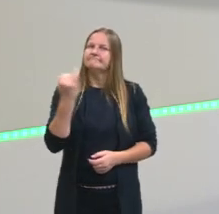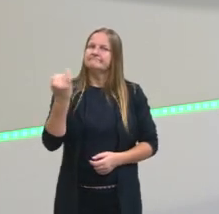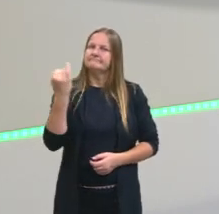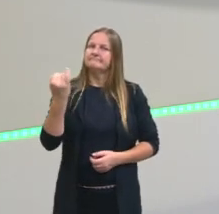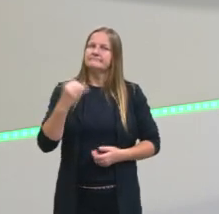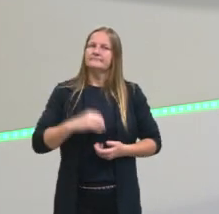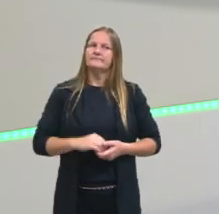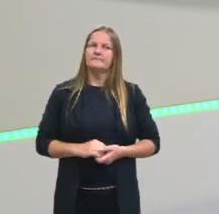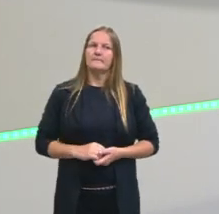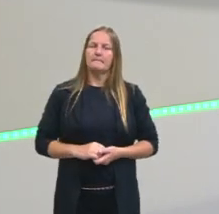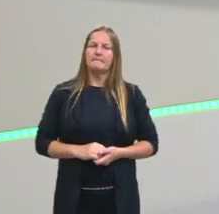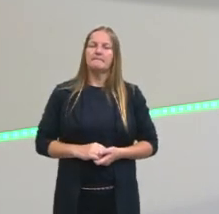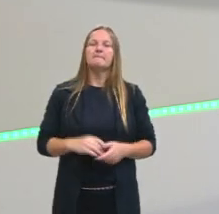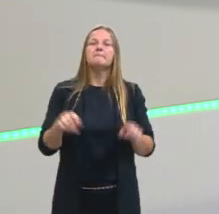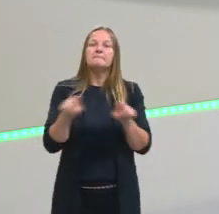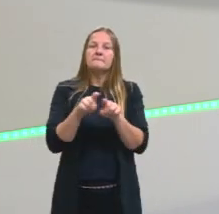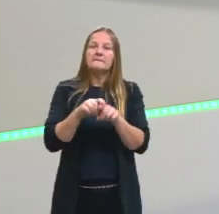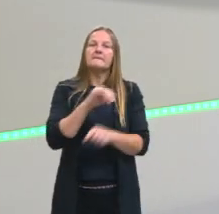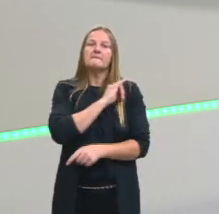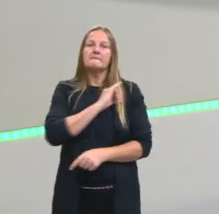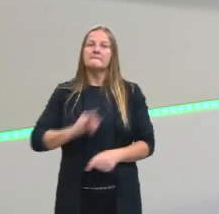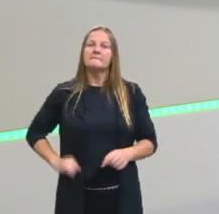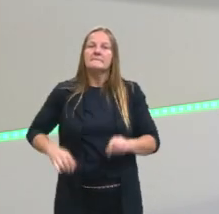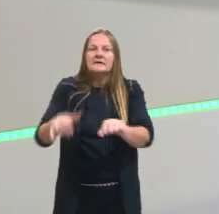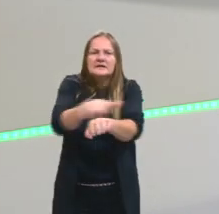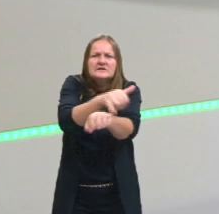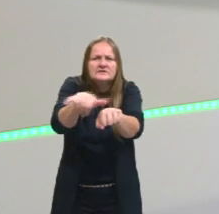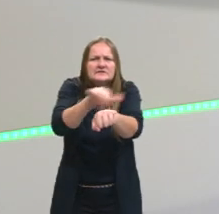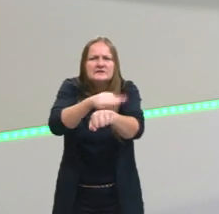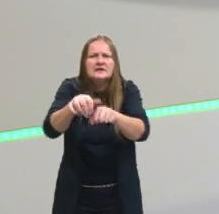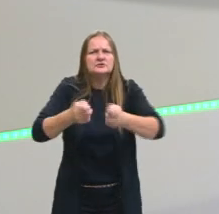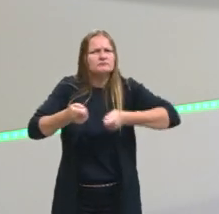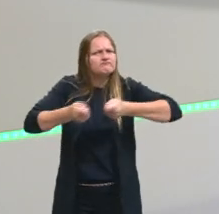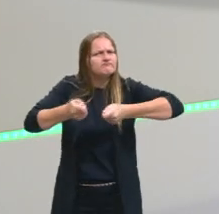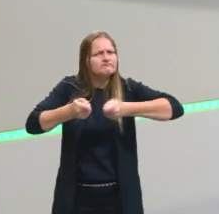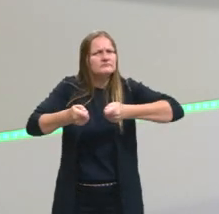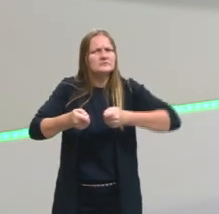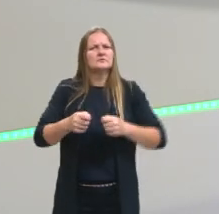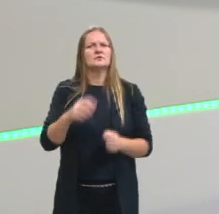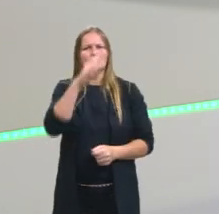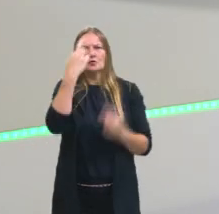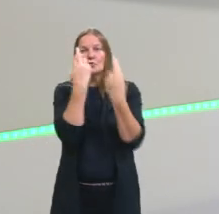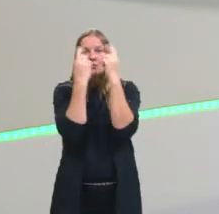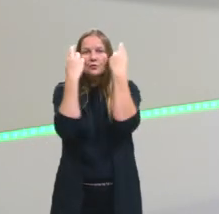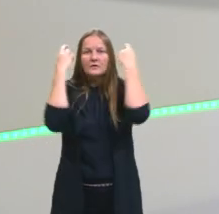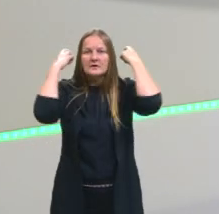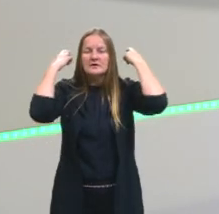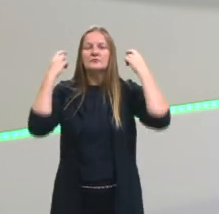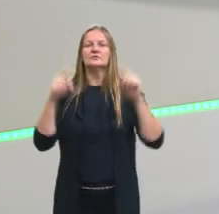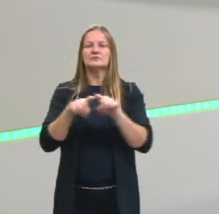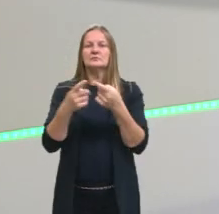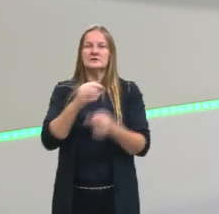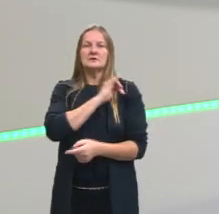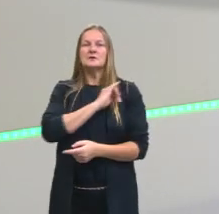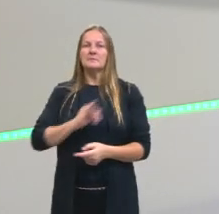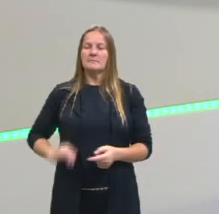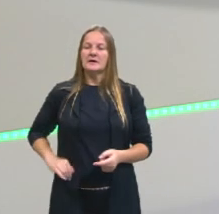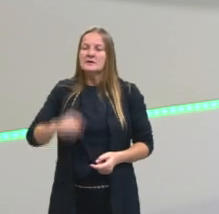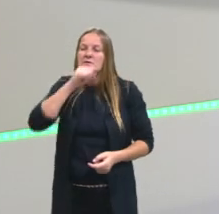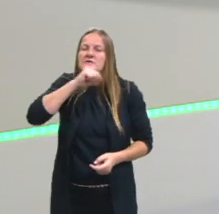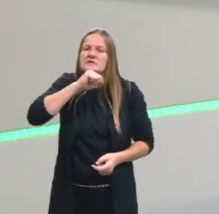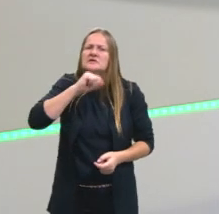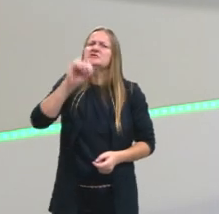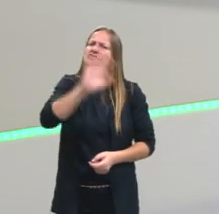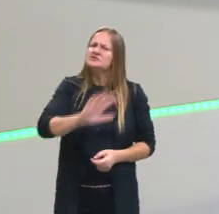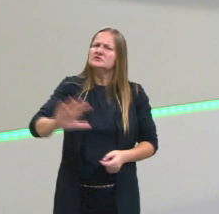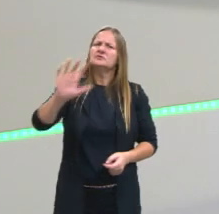e o impacto também usou estratégias de dominação um pouco diferente nos gregos né mas eram impérios na intimidade